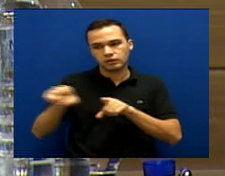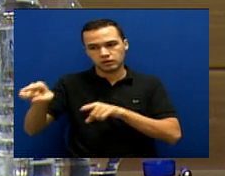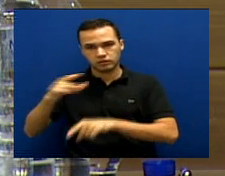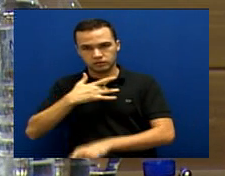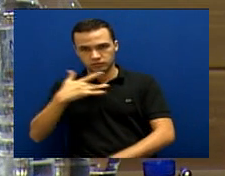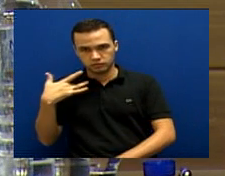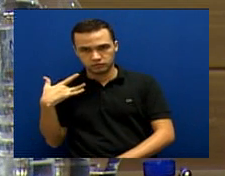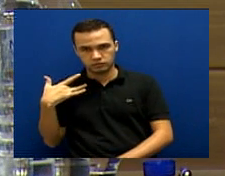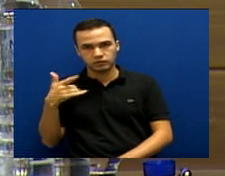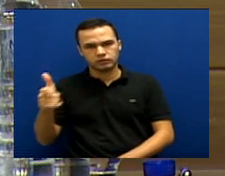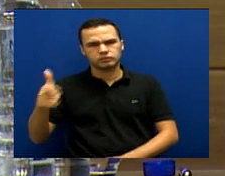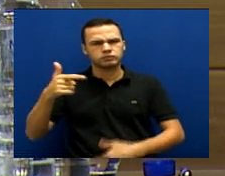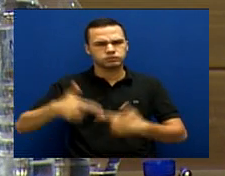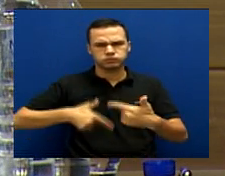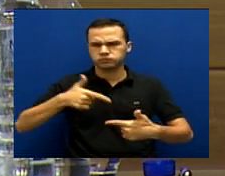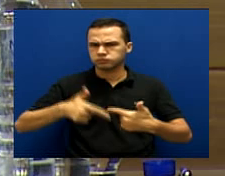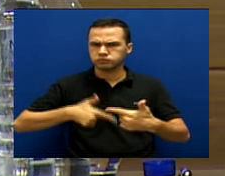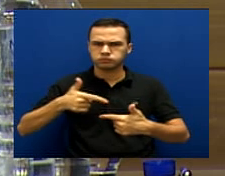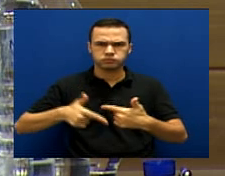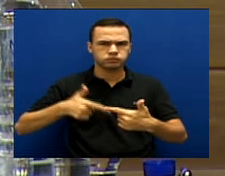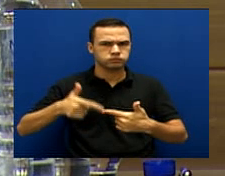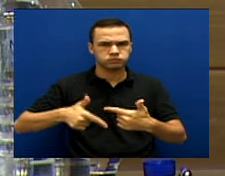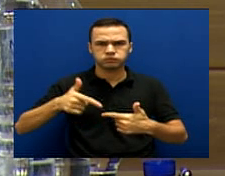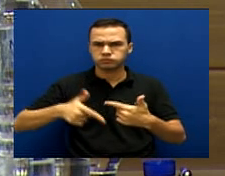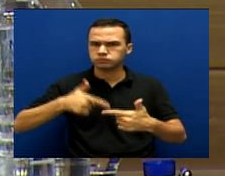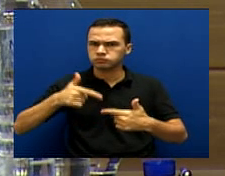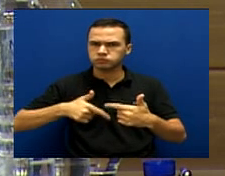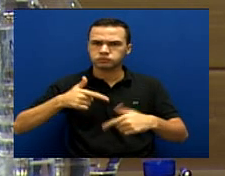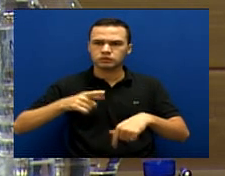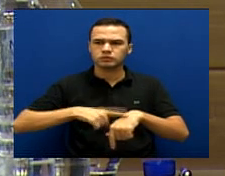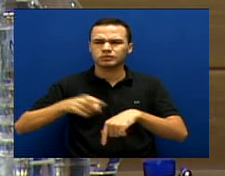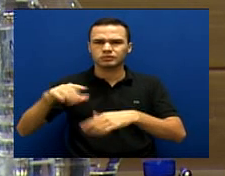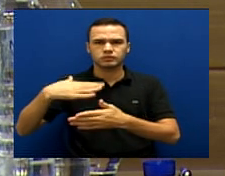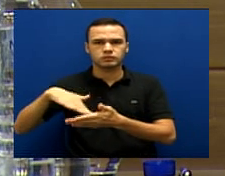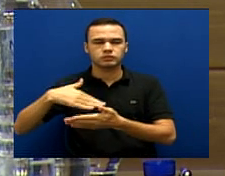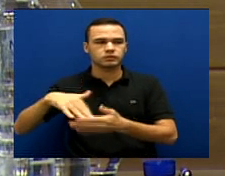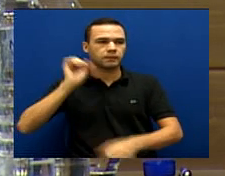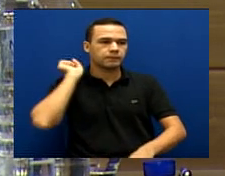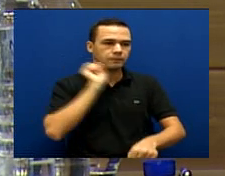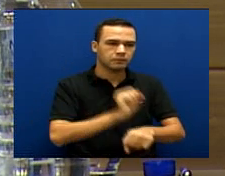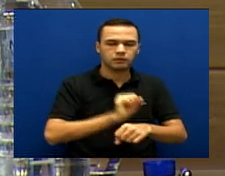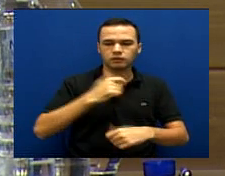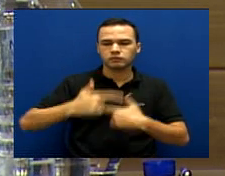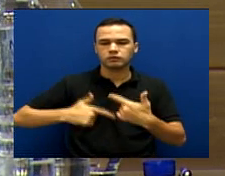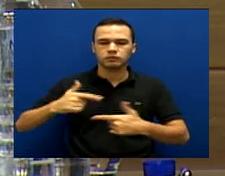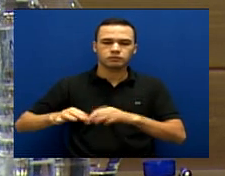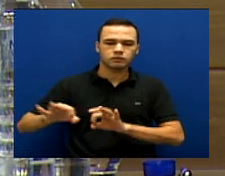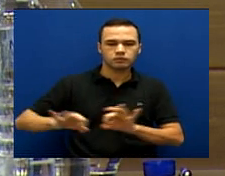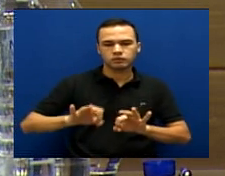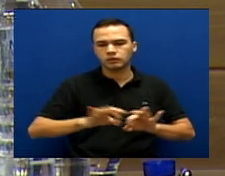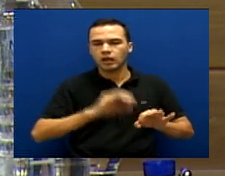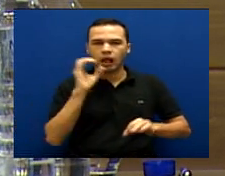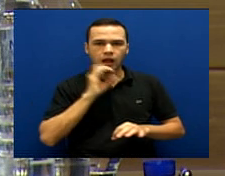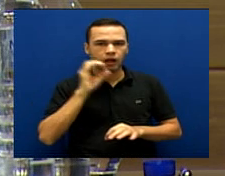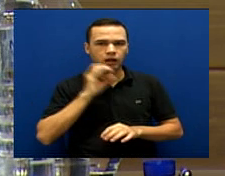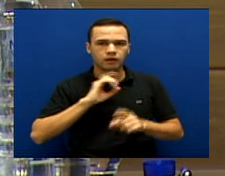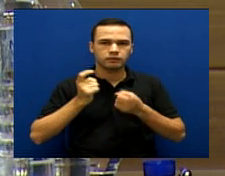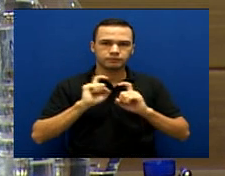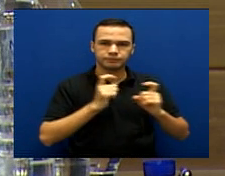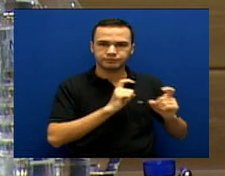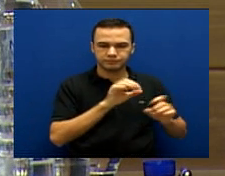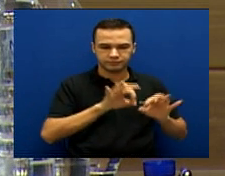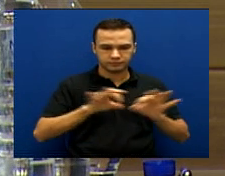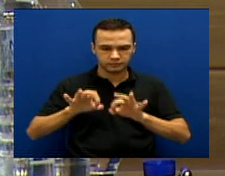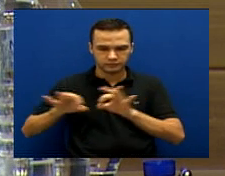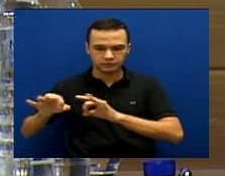é onde trabalhamos full time para praticamente paramos a secretaria pra pra poder é agilizar esse trabalho